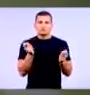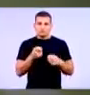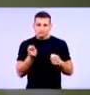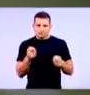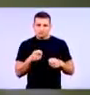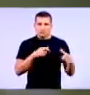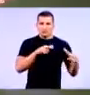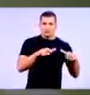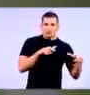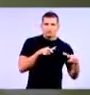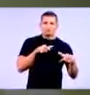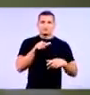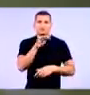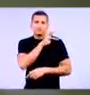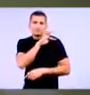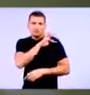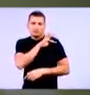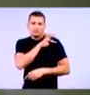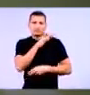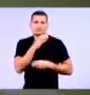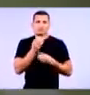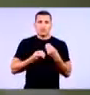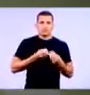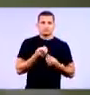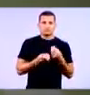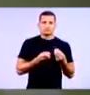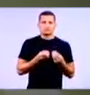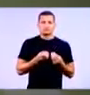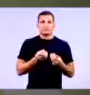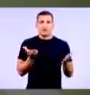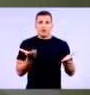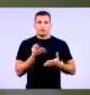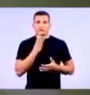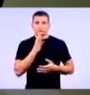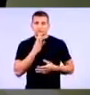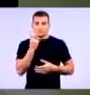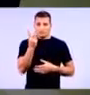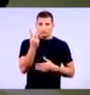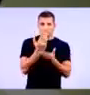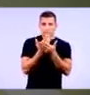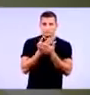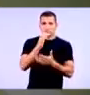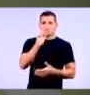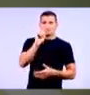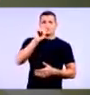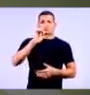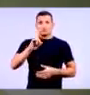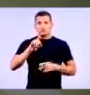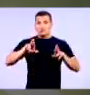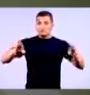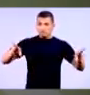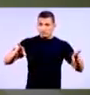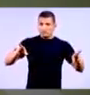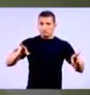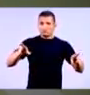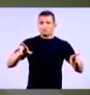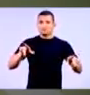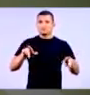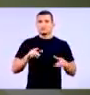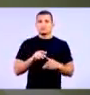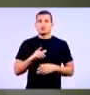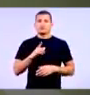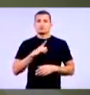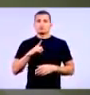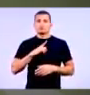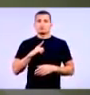com o trabalho e a vida social? Você conhece agora 2 estudantes do EAD de áreas diferentes, mas que têm uma coisa em